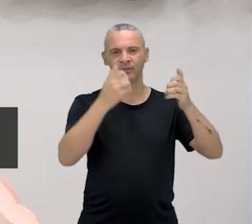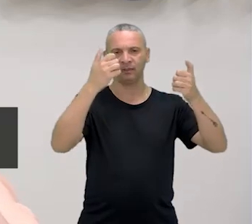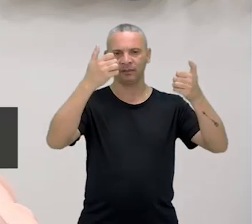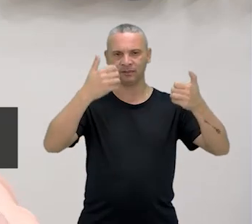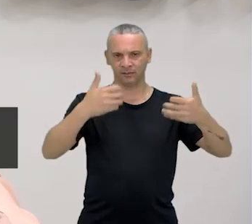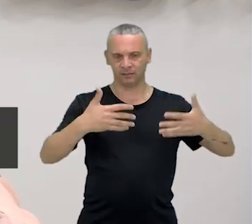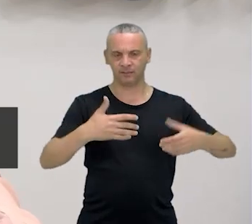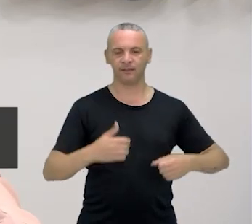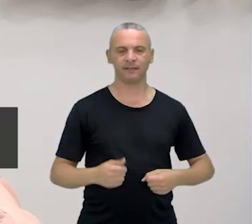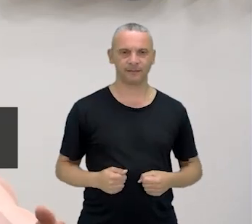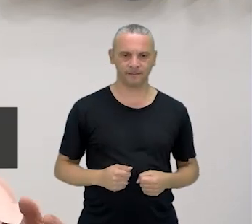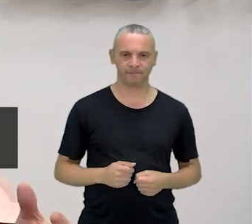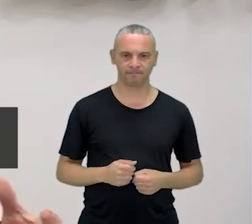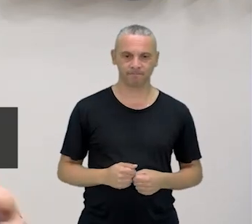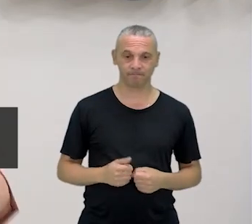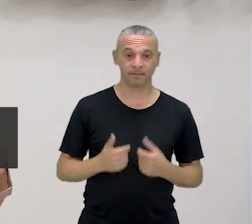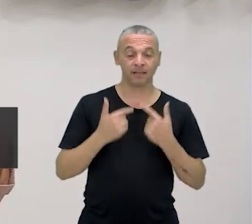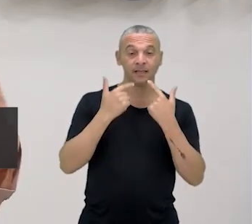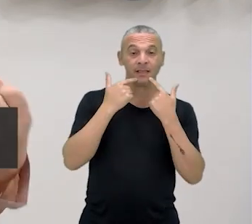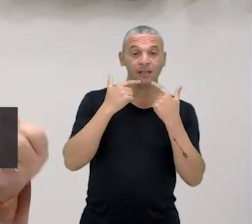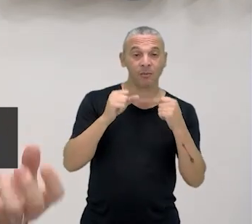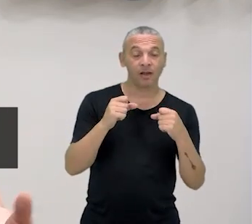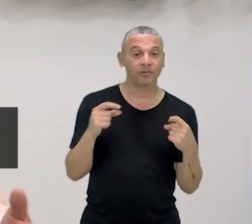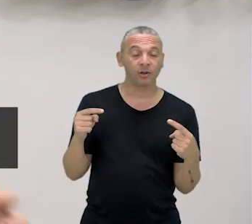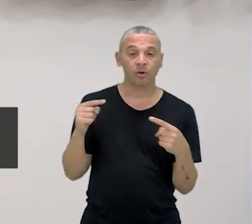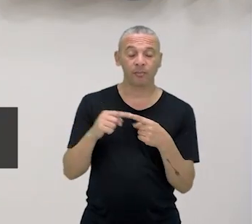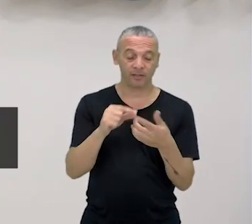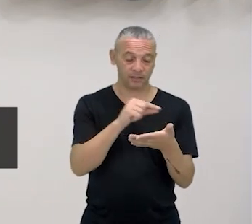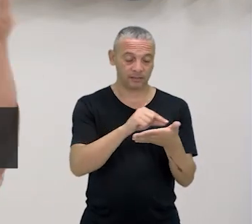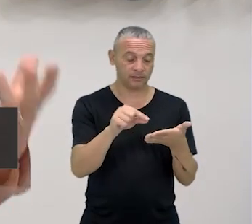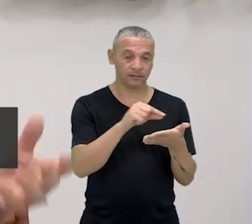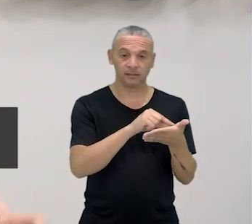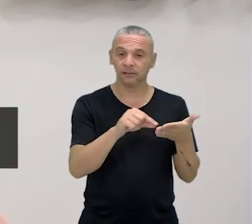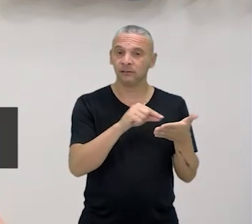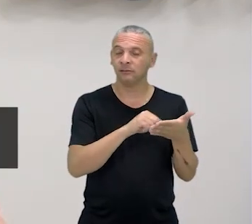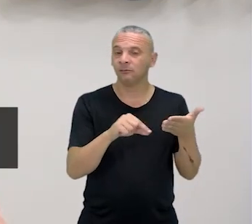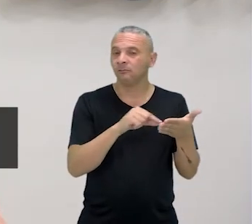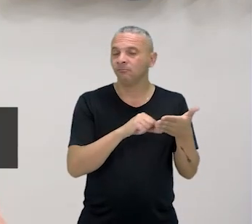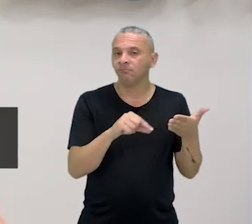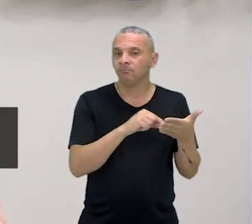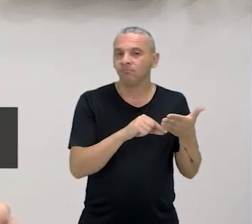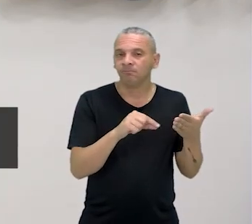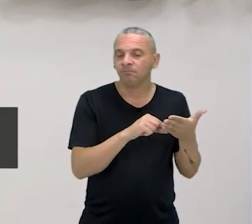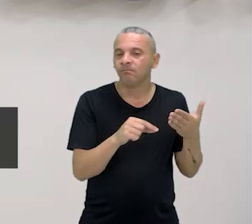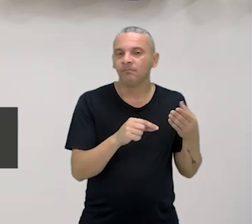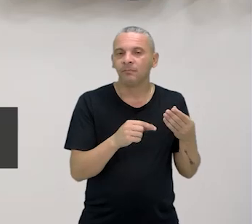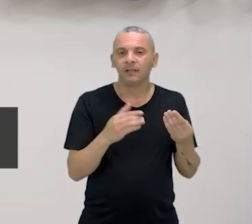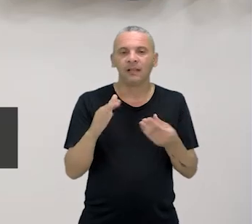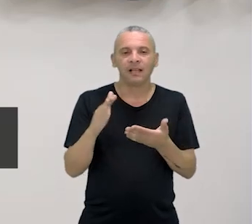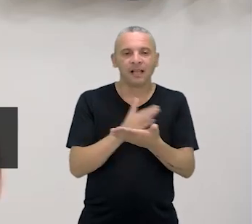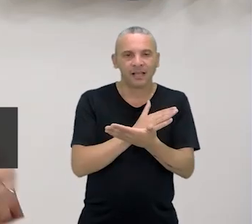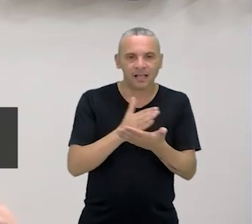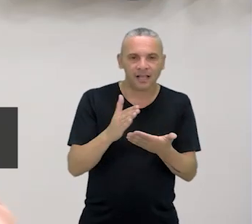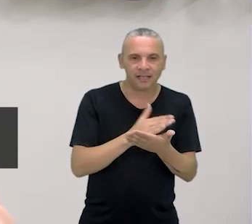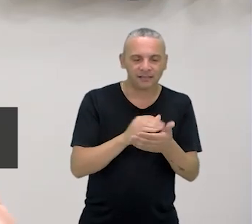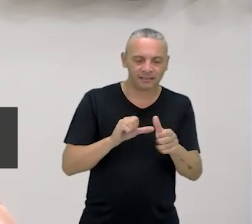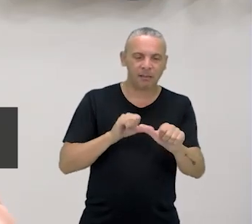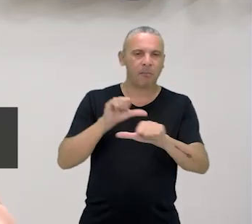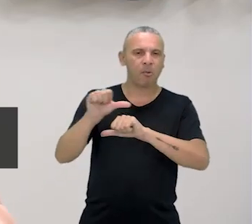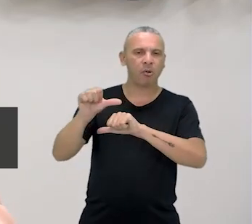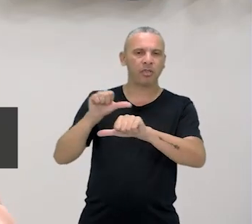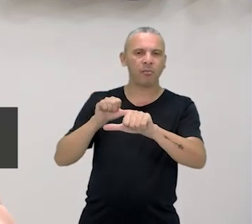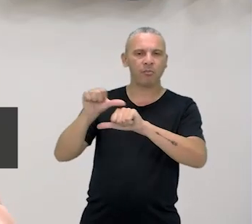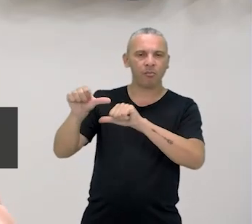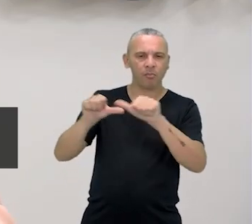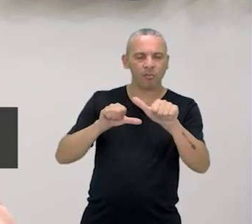Alencar. É uma linguagem extremamente hiperbólica, muitas vezes ele faz várias inversões, ele faz